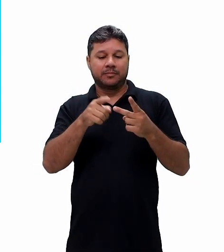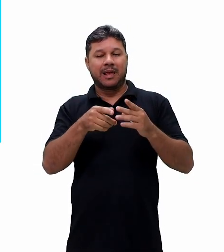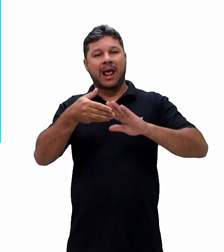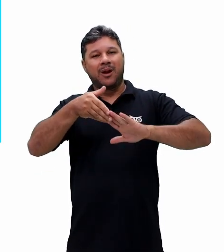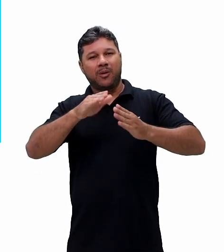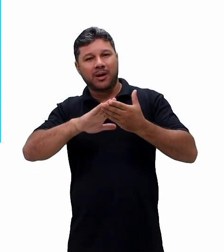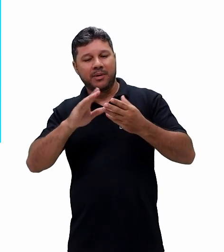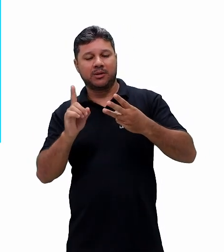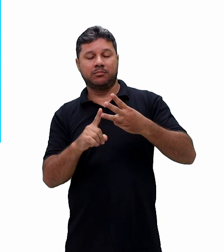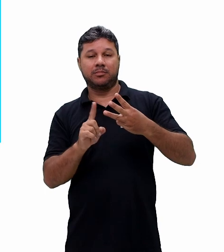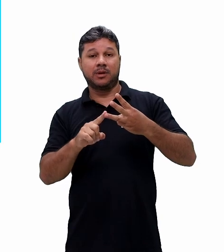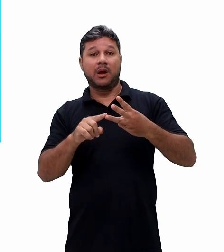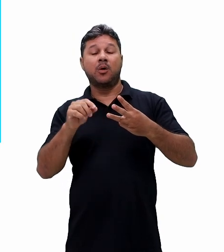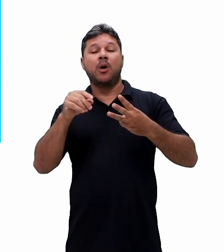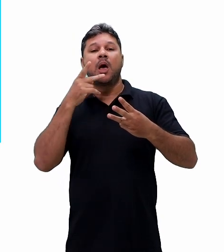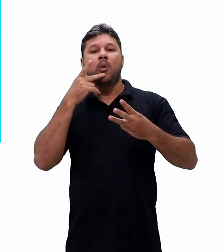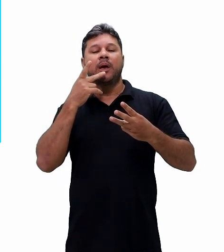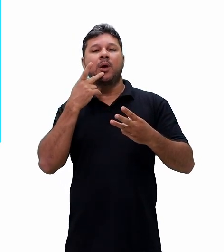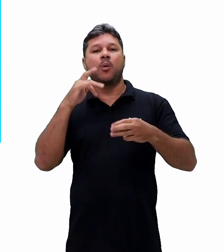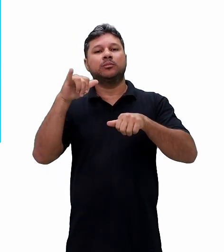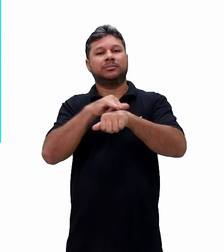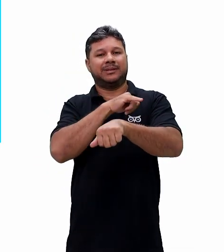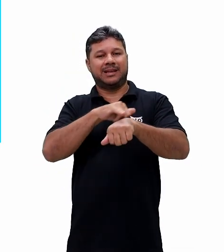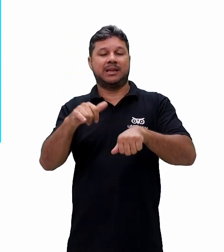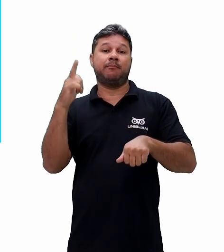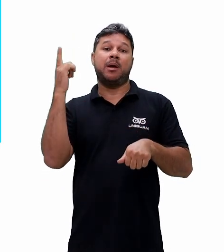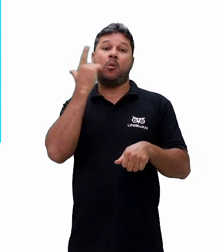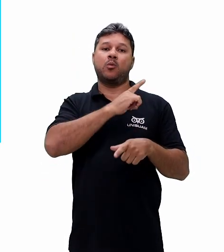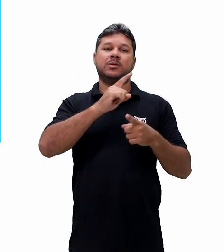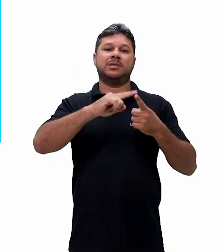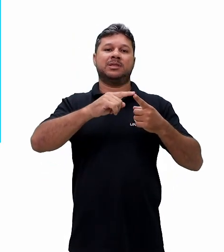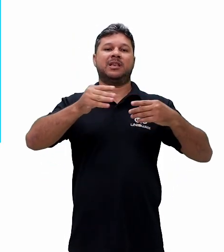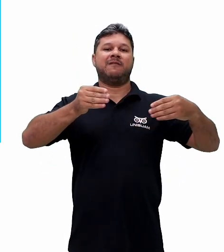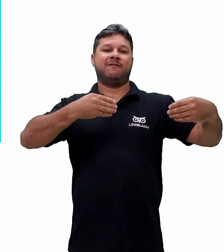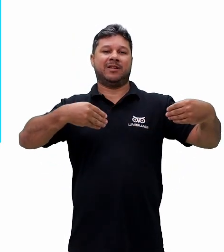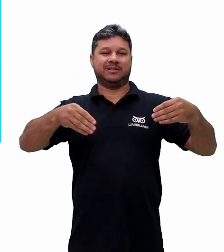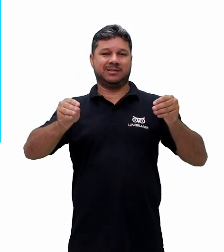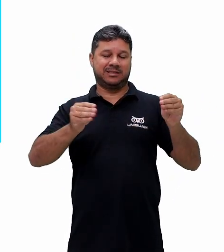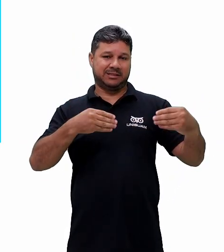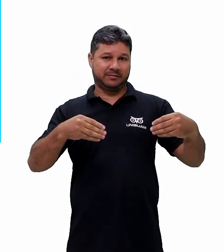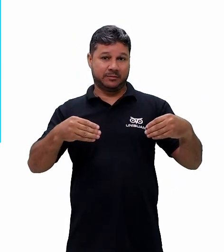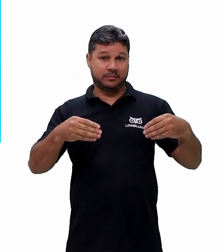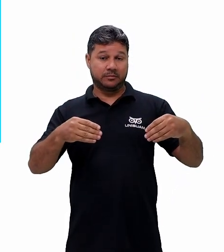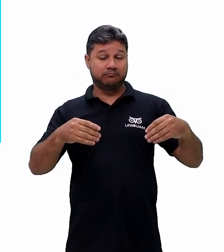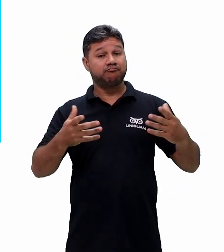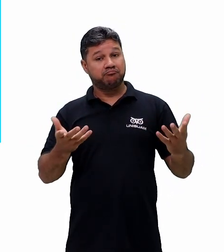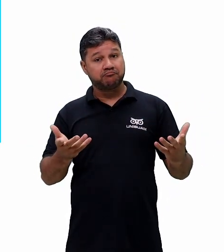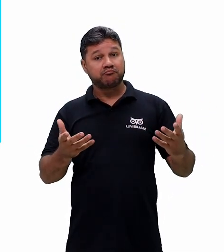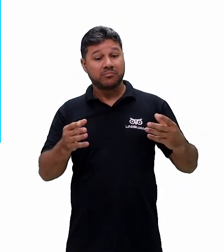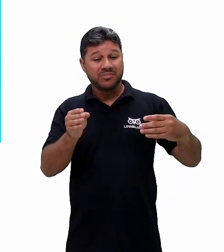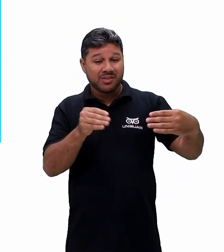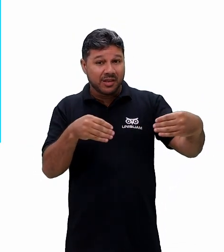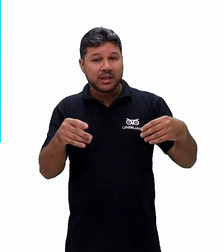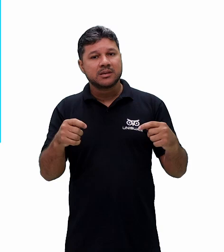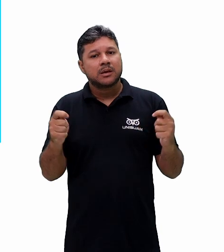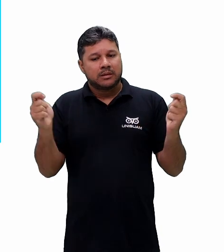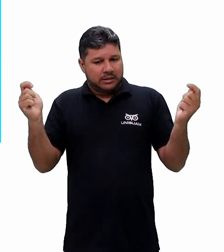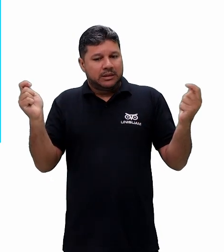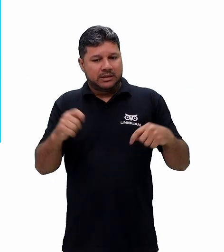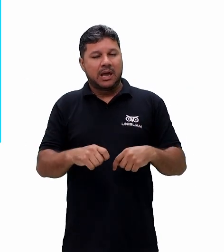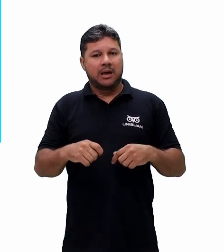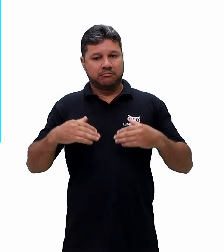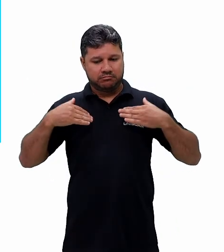e o flexionamento são o meio. Ou seja, a flexibilidade é uma